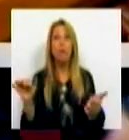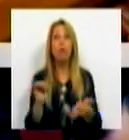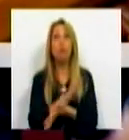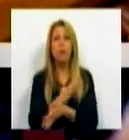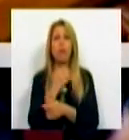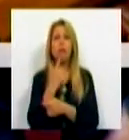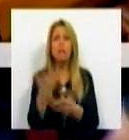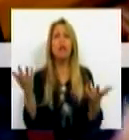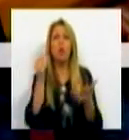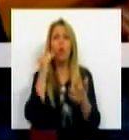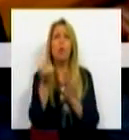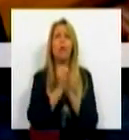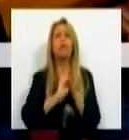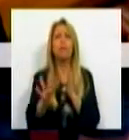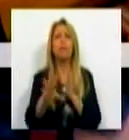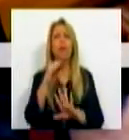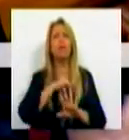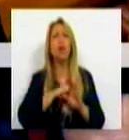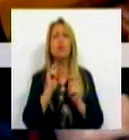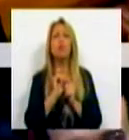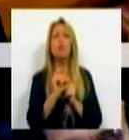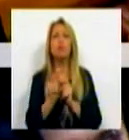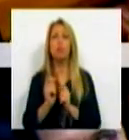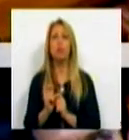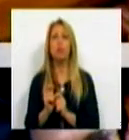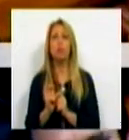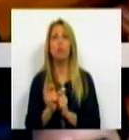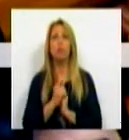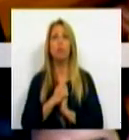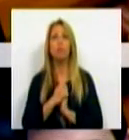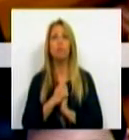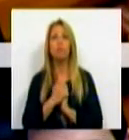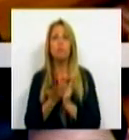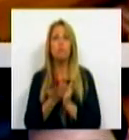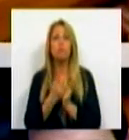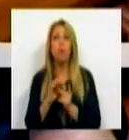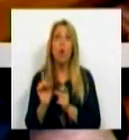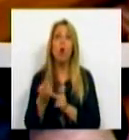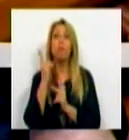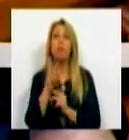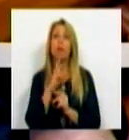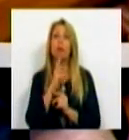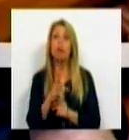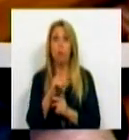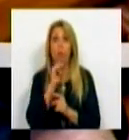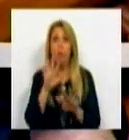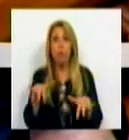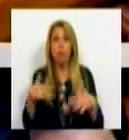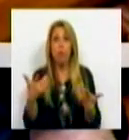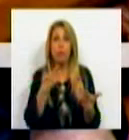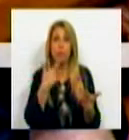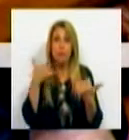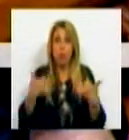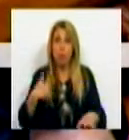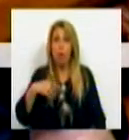reposição de subsídios e eu na resposta eventualmente se calhar foi mal interpretado, mas o que disse é que não